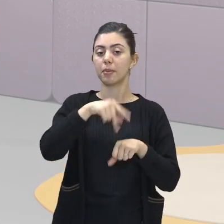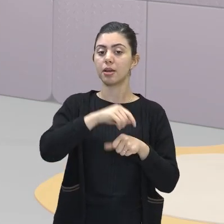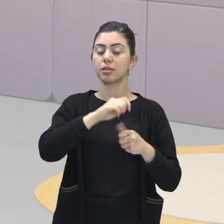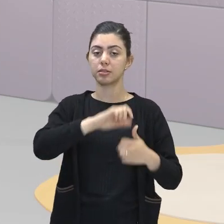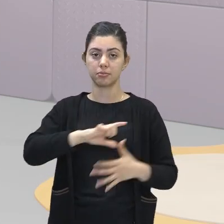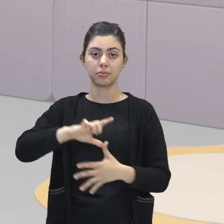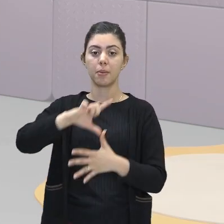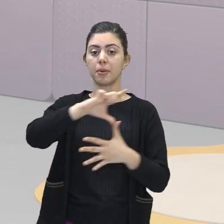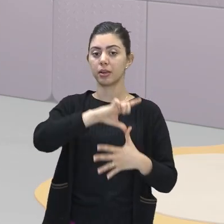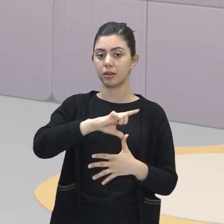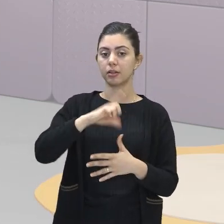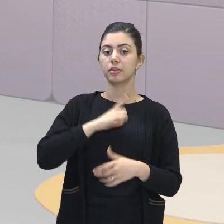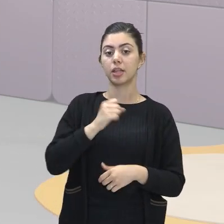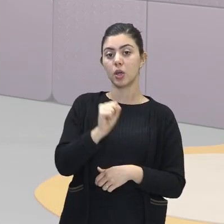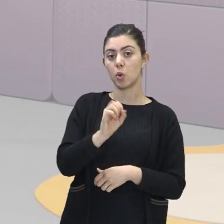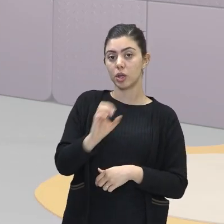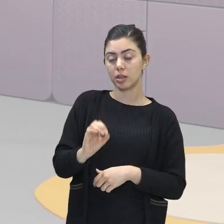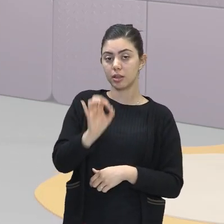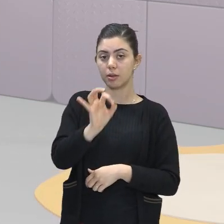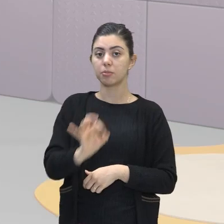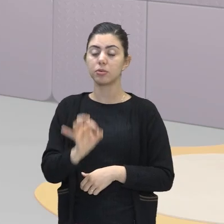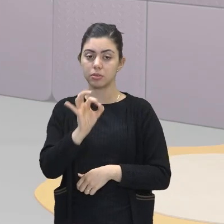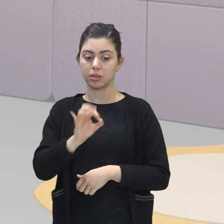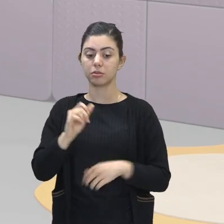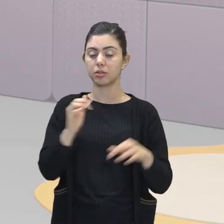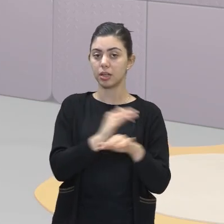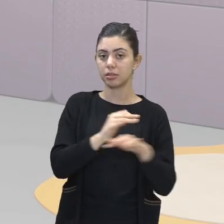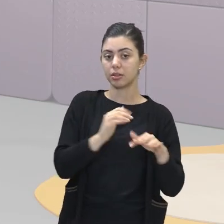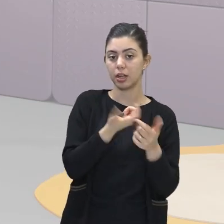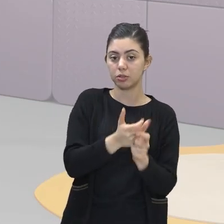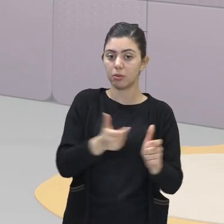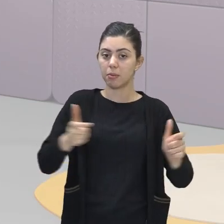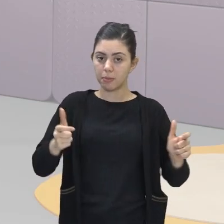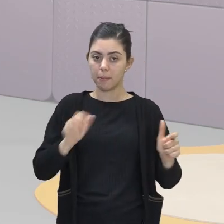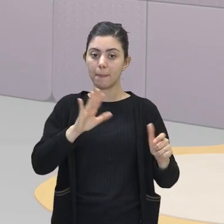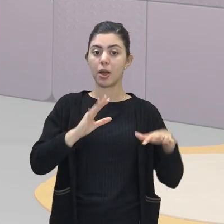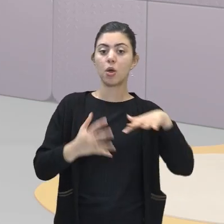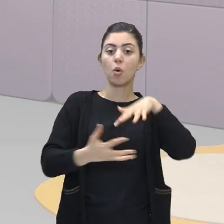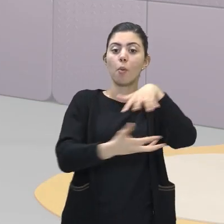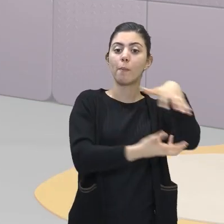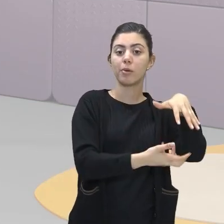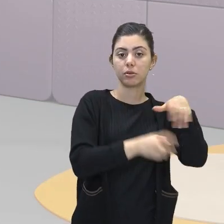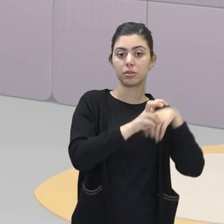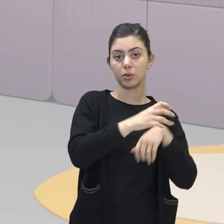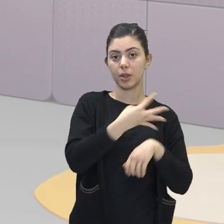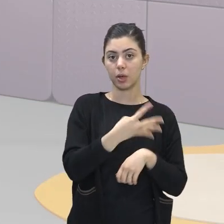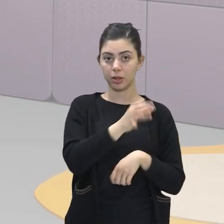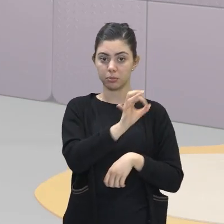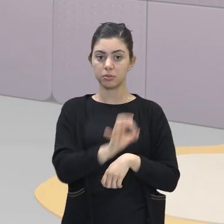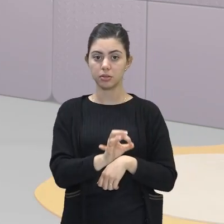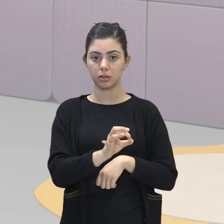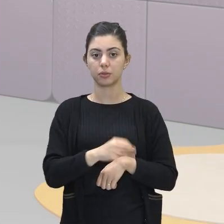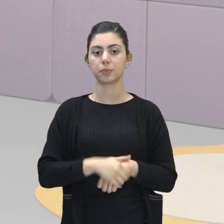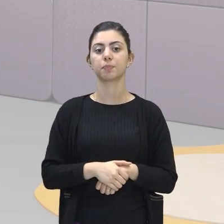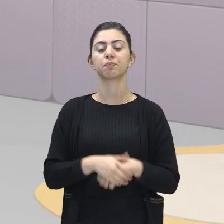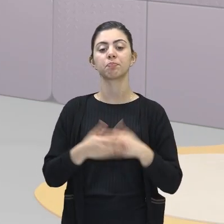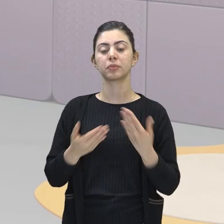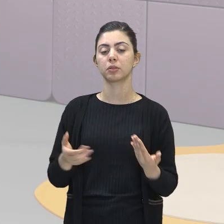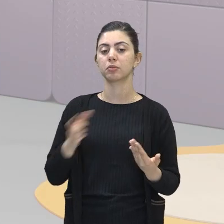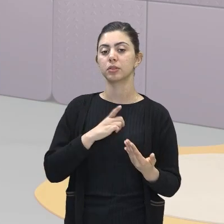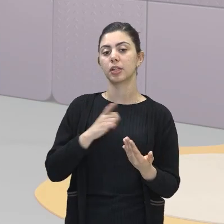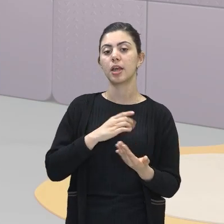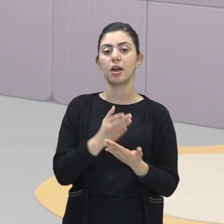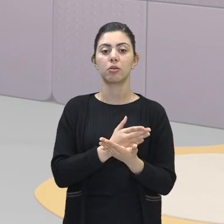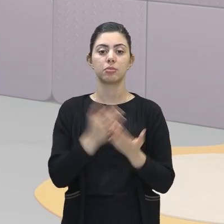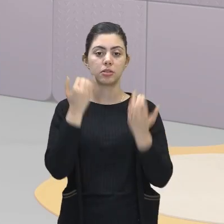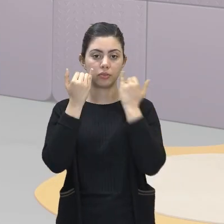com 80% de urbanização, de maioria, e o mundo com 54%. Existe uma projeção de